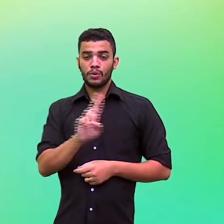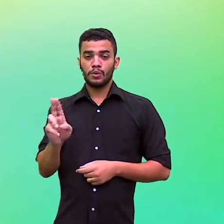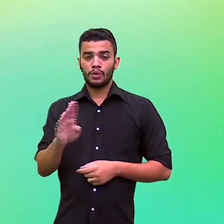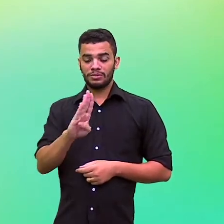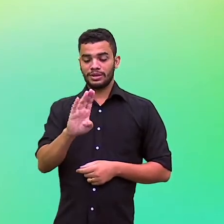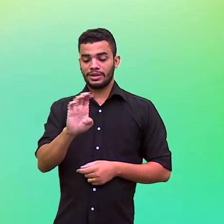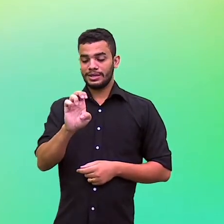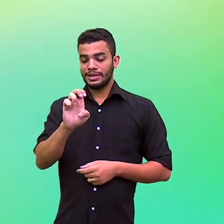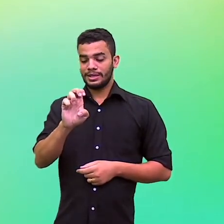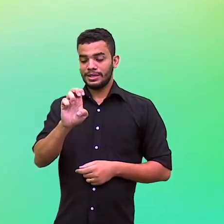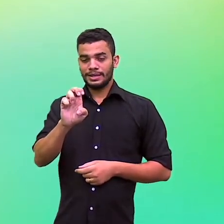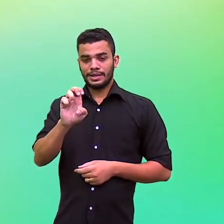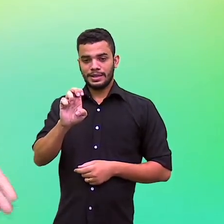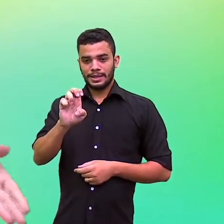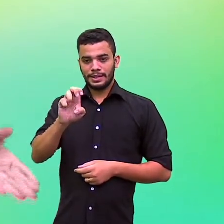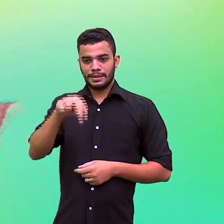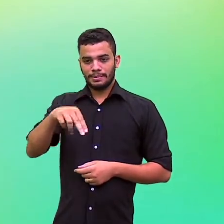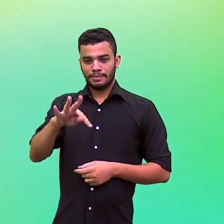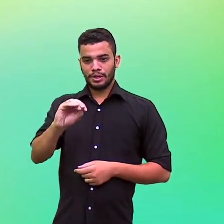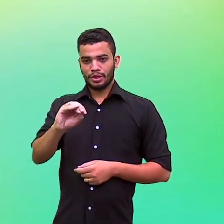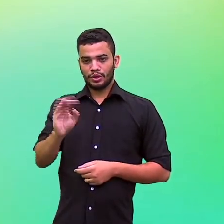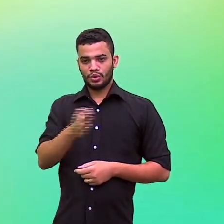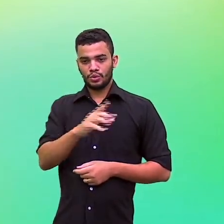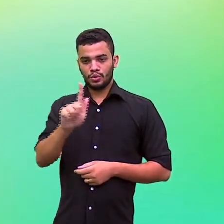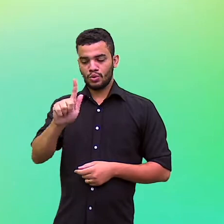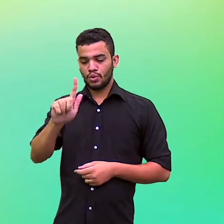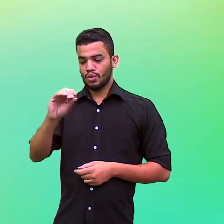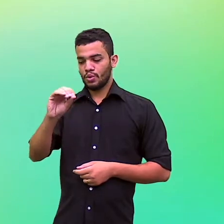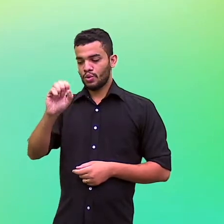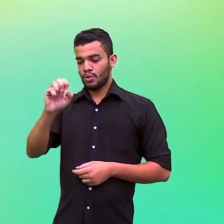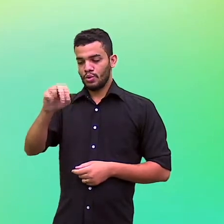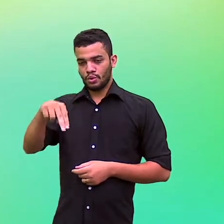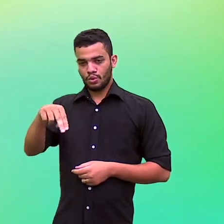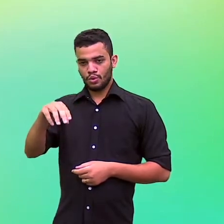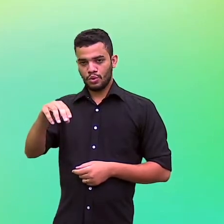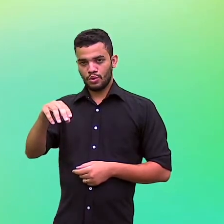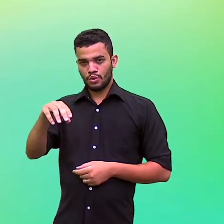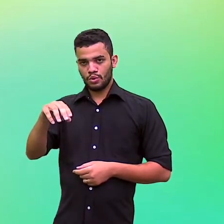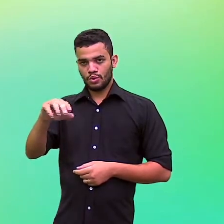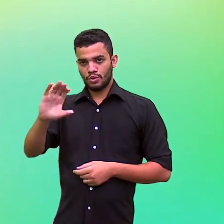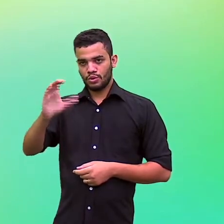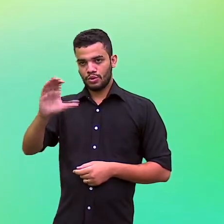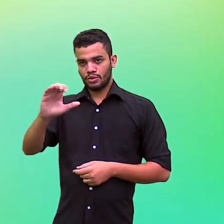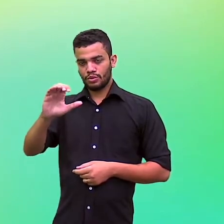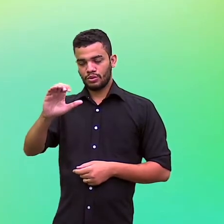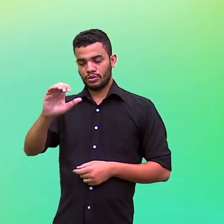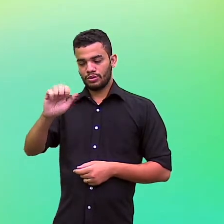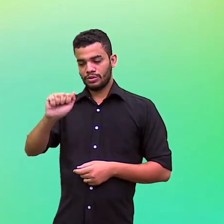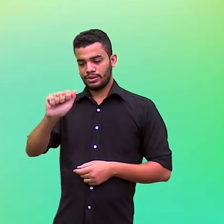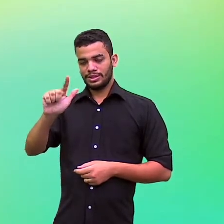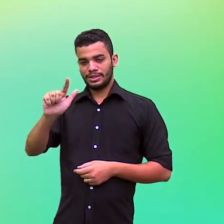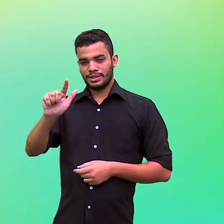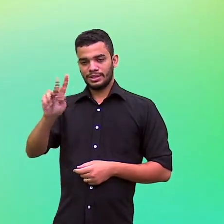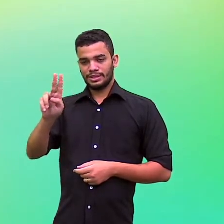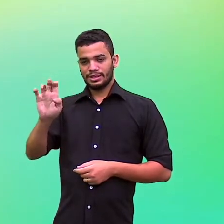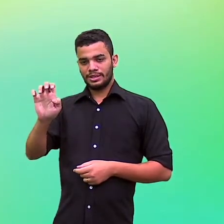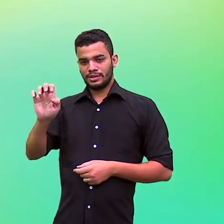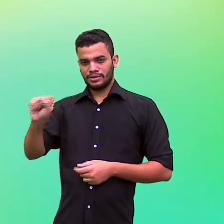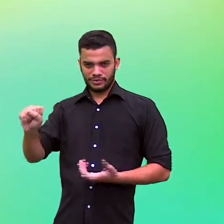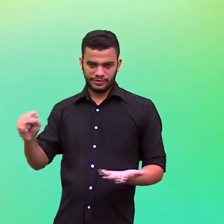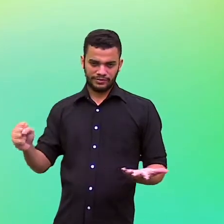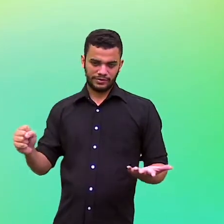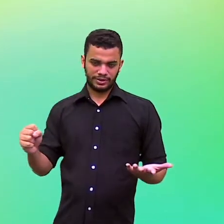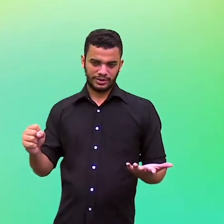Canabarro. A economia era baseada na criação de gado, as estâncias, e na produção de